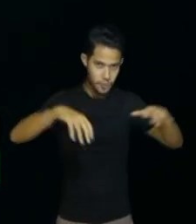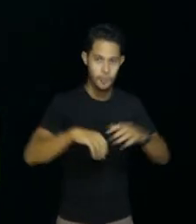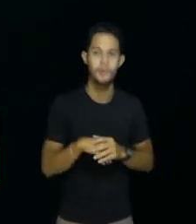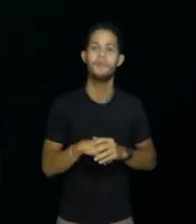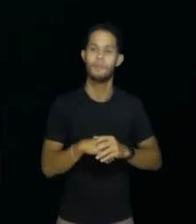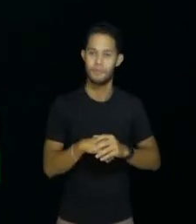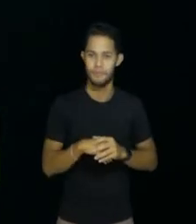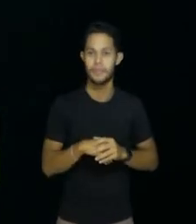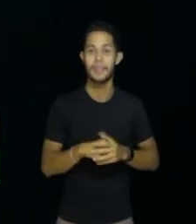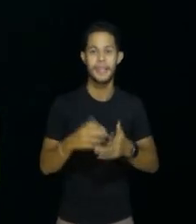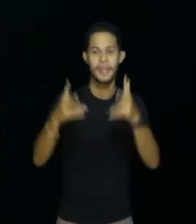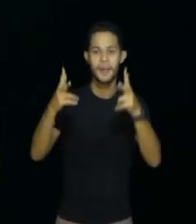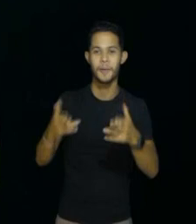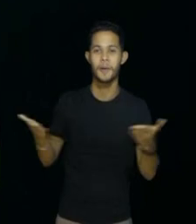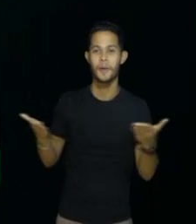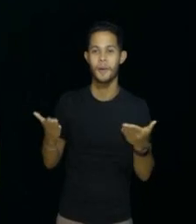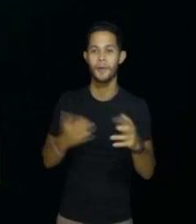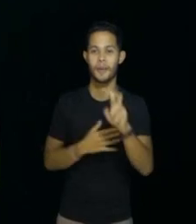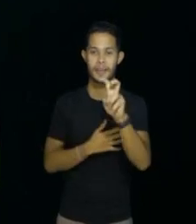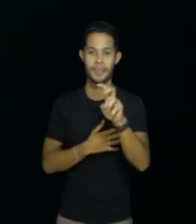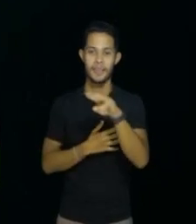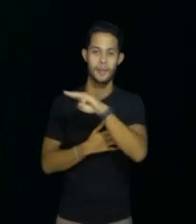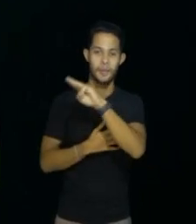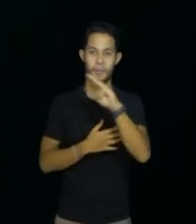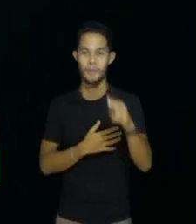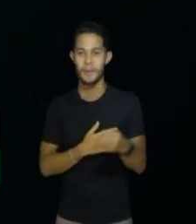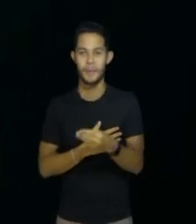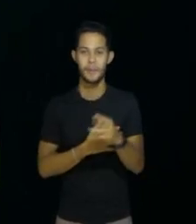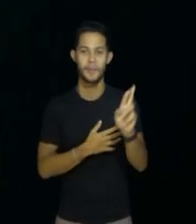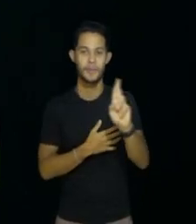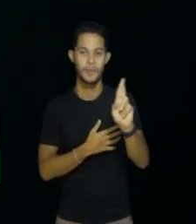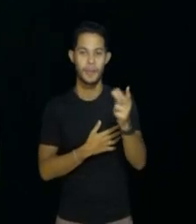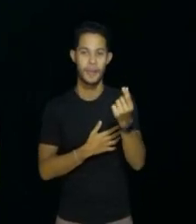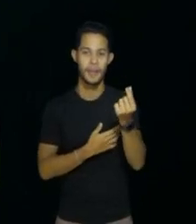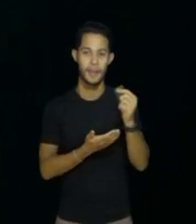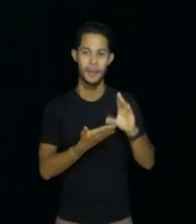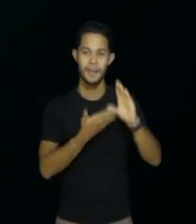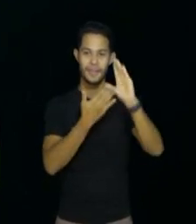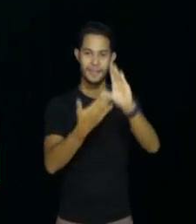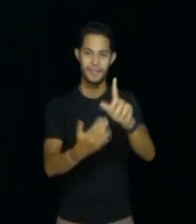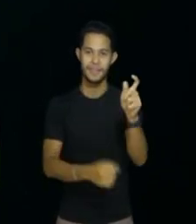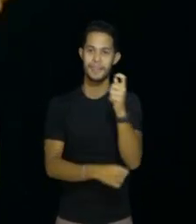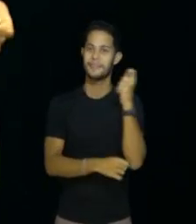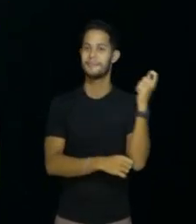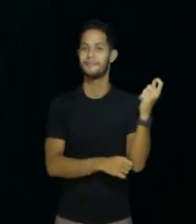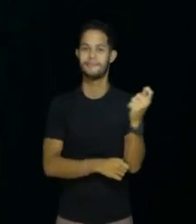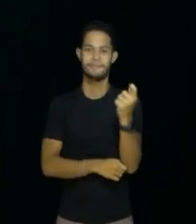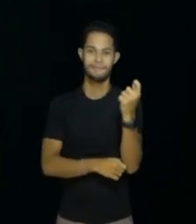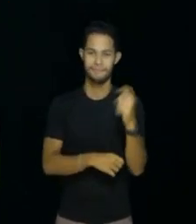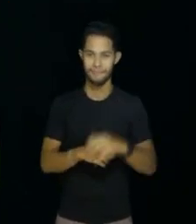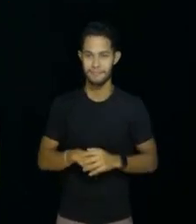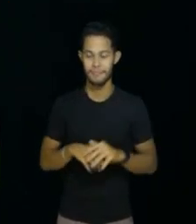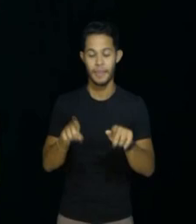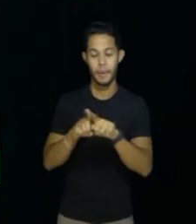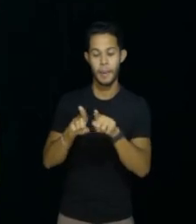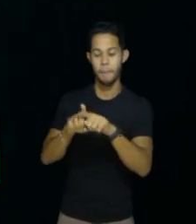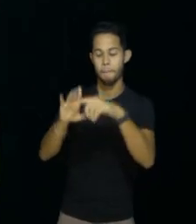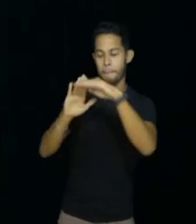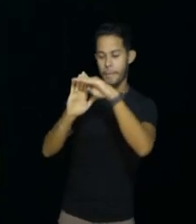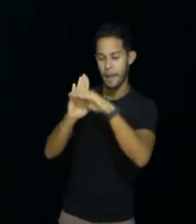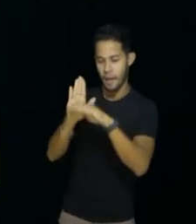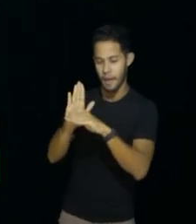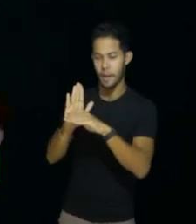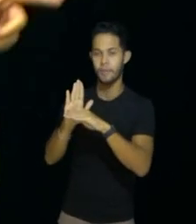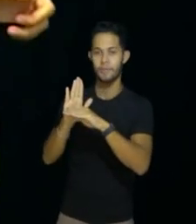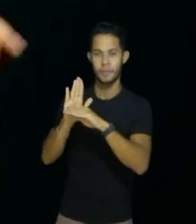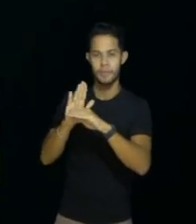milhões de reais recém-disponibilizados. Sem falar daquilo que é mais importante, a pauta legislativa, a flexibilização do dinheiro direto